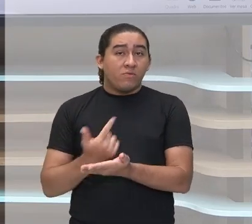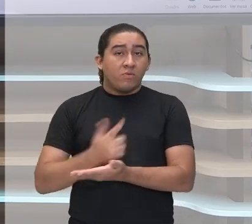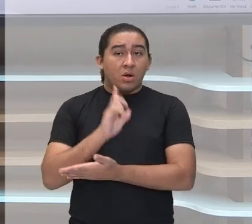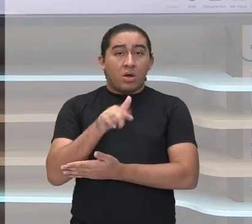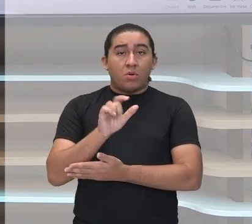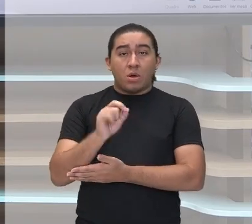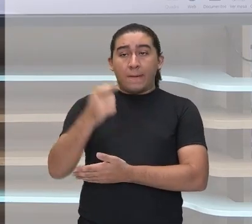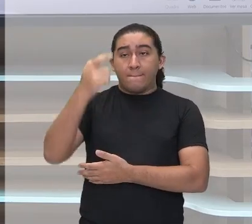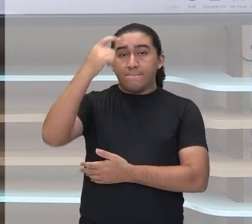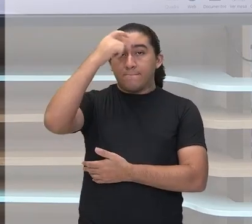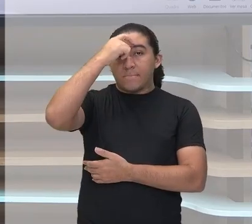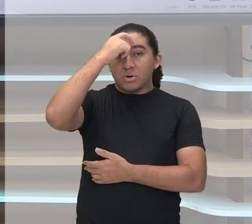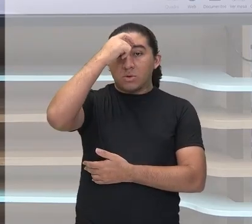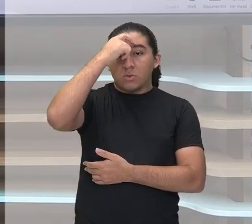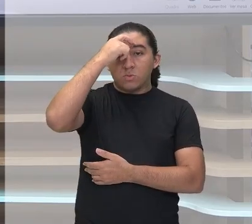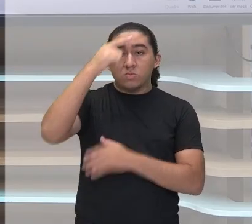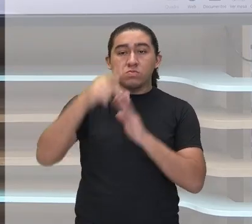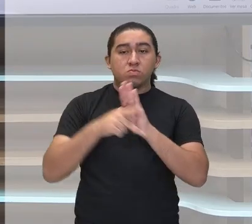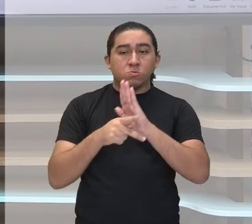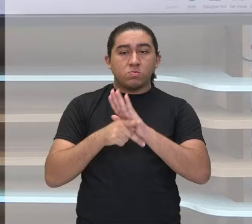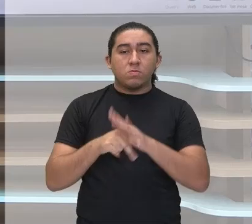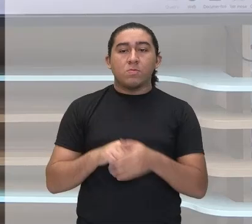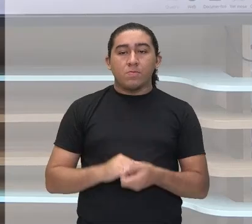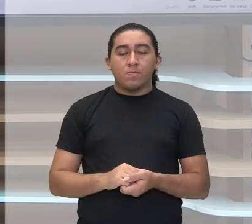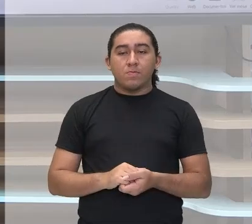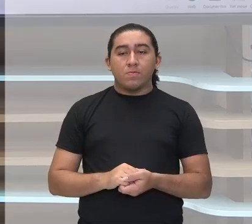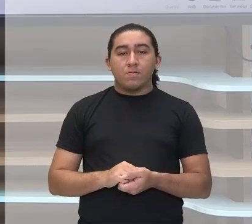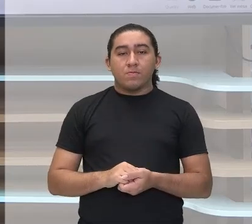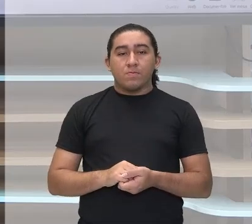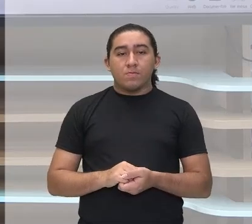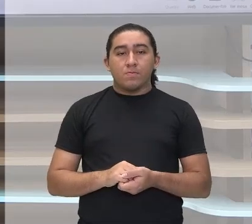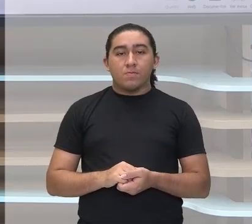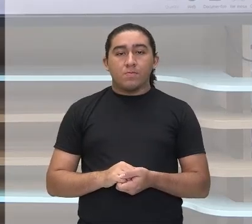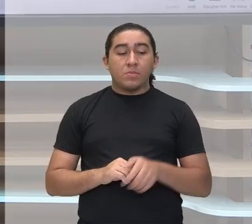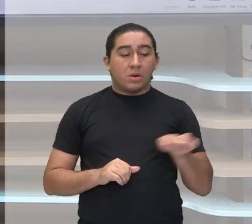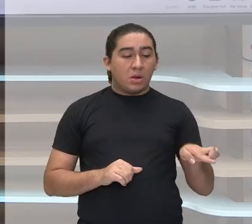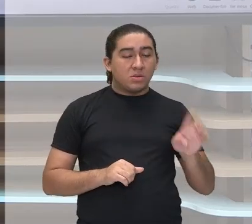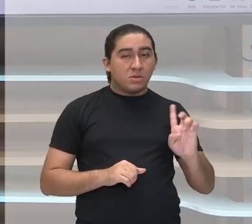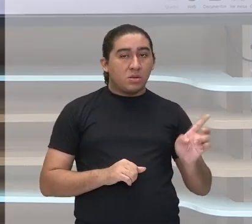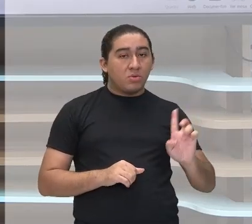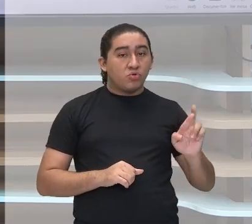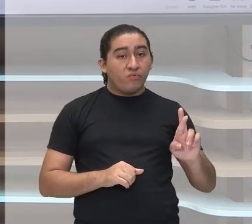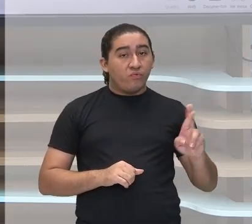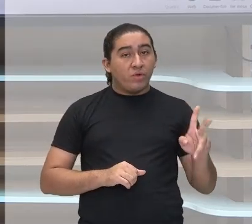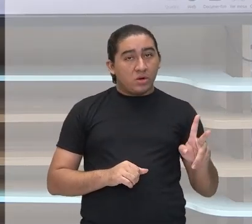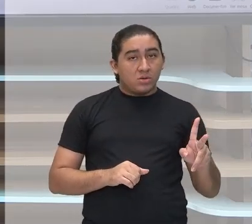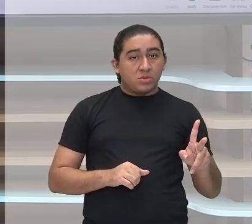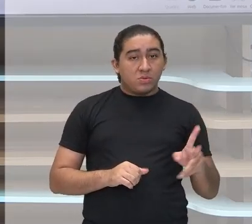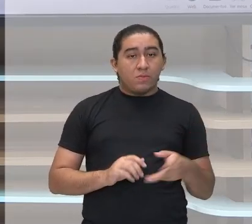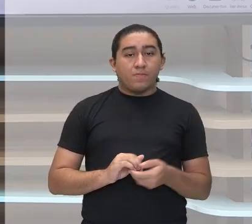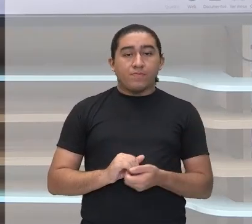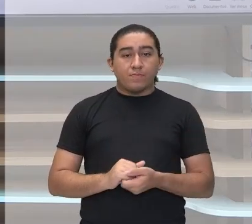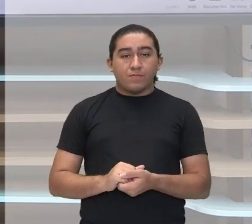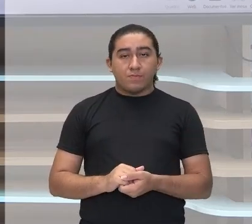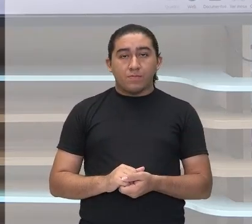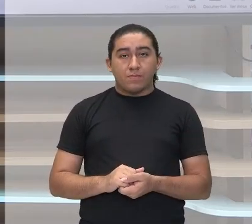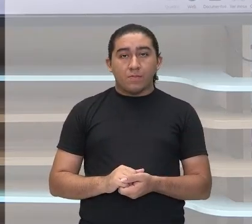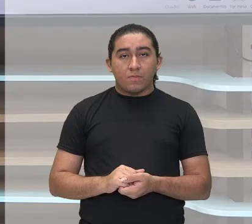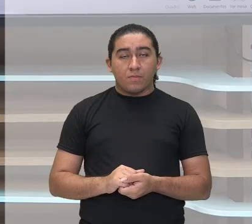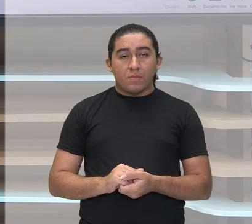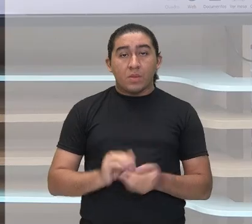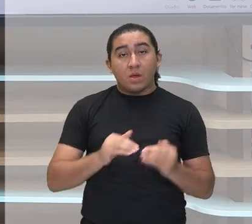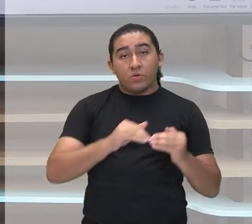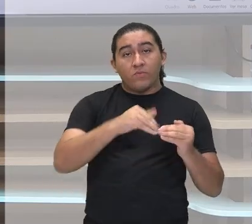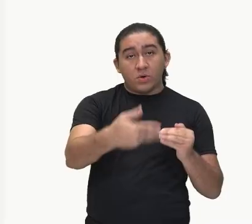o psicológico, né, das personagens. No naturalismo não, vai trabalhar mais essa observação